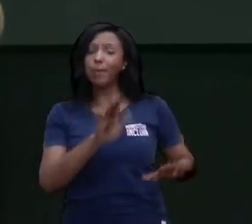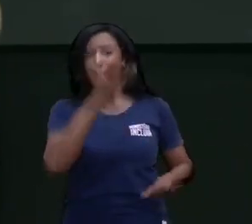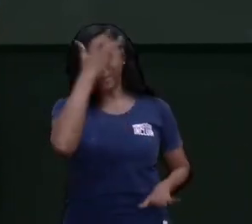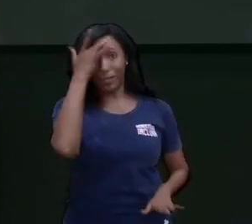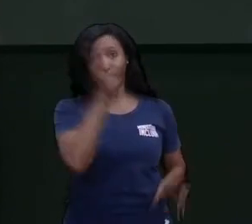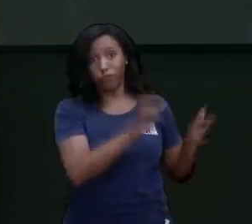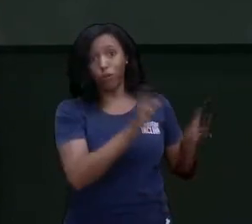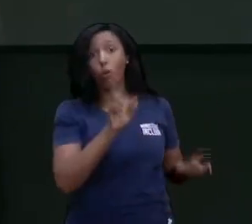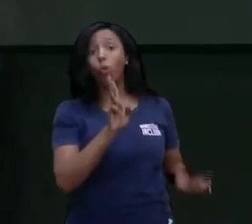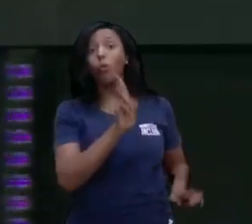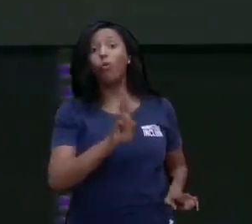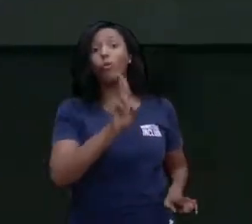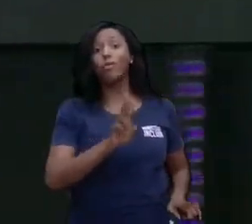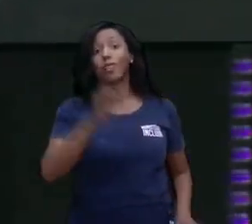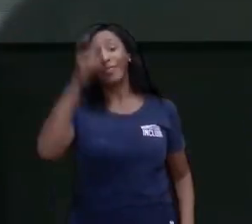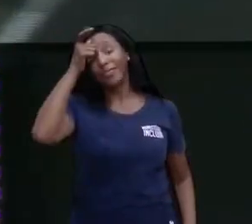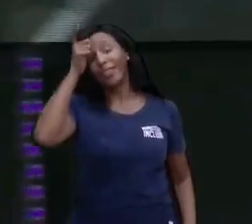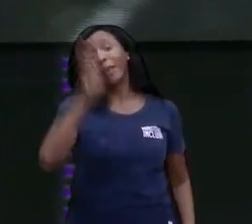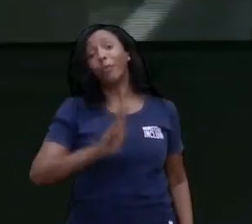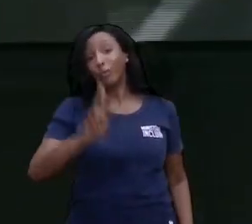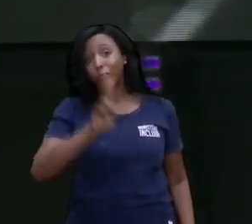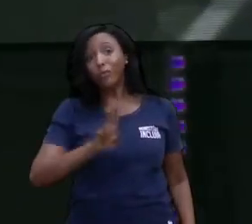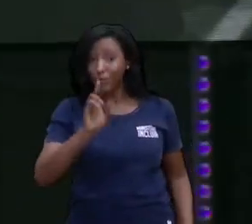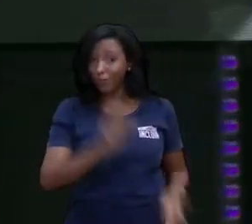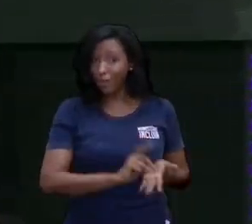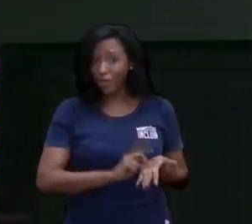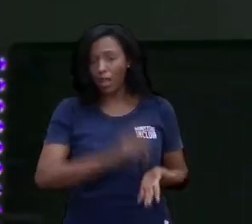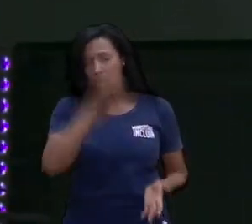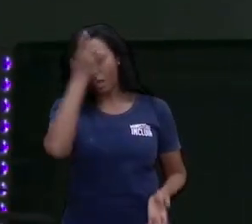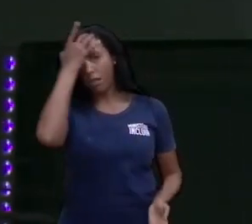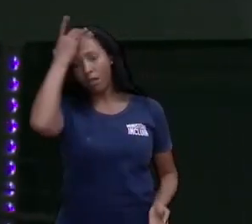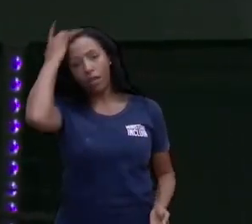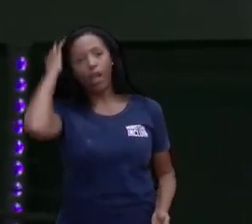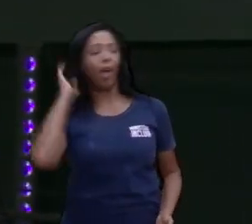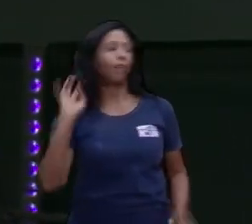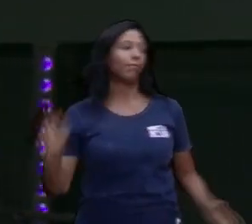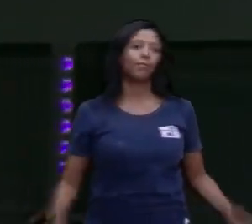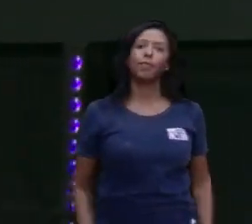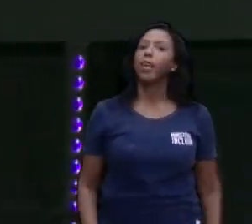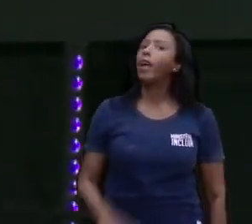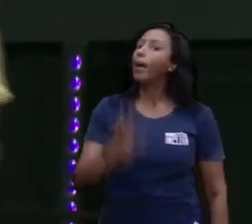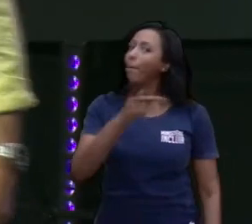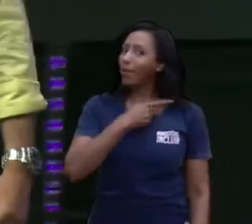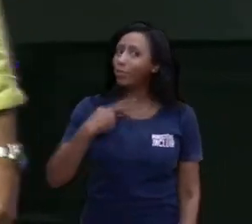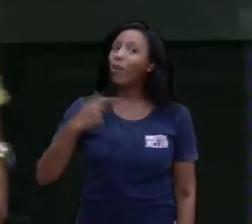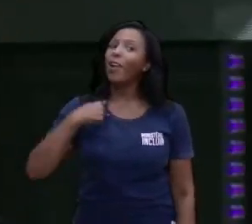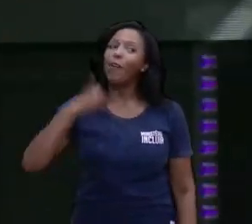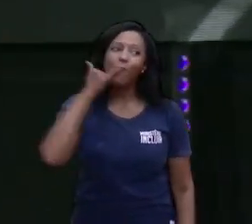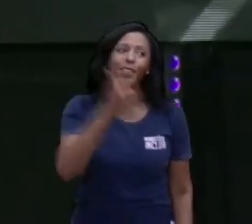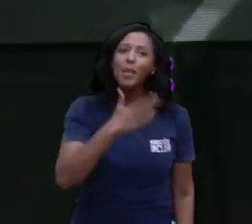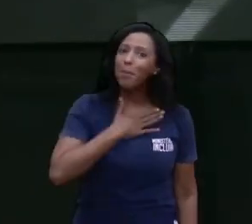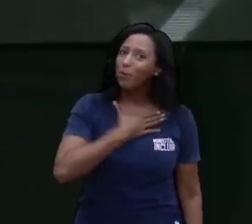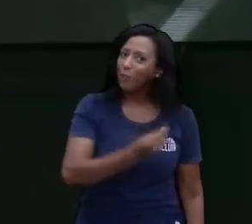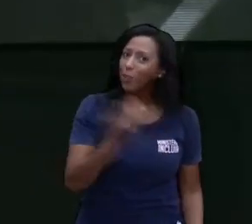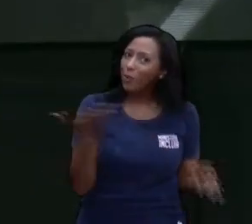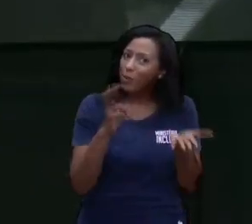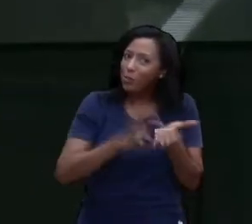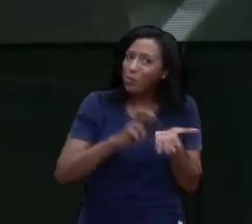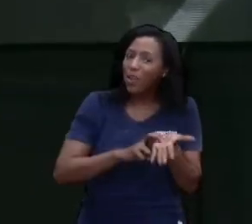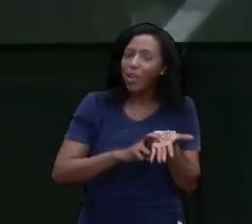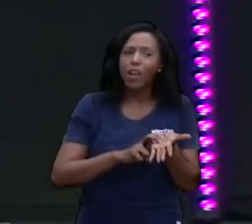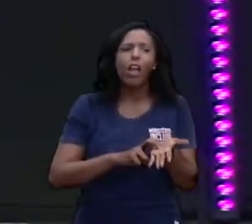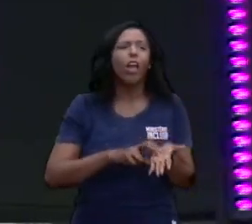está por trás disso é o diabo vai pastor por isso que eu falei com meu filho de manhã que ele tá te usando o diabo você não pode